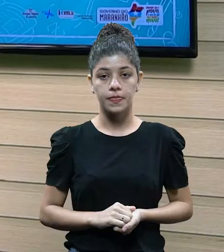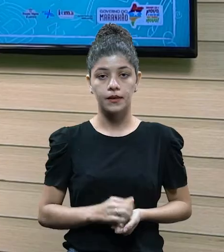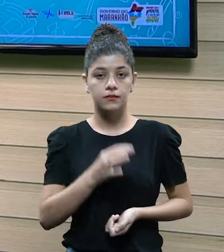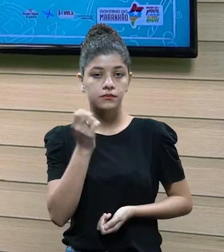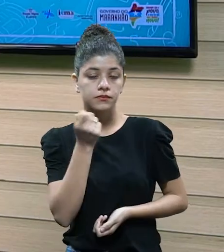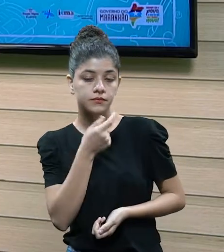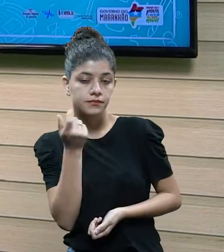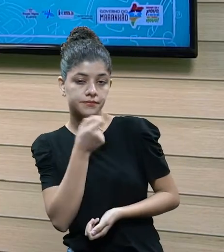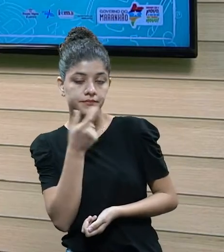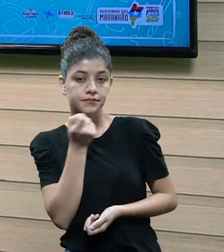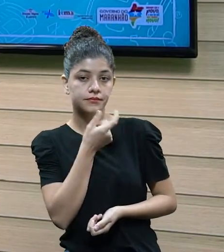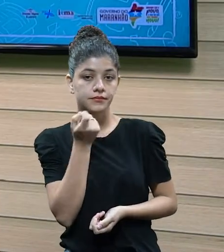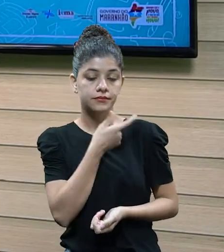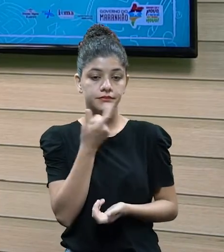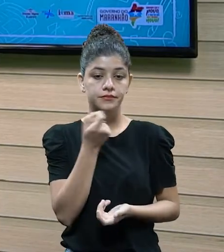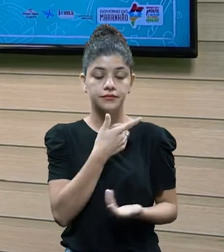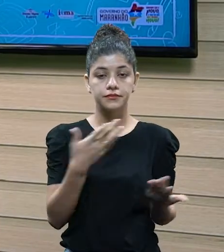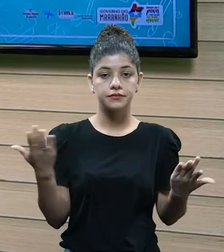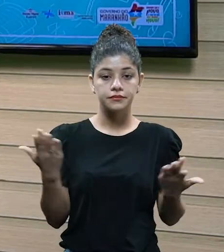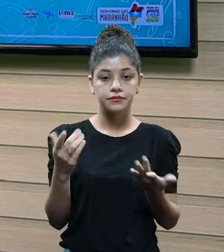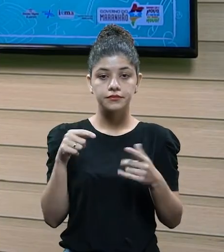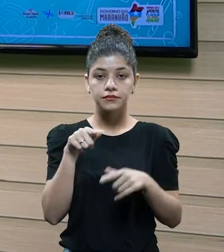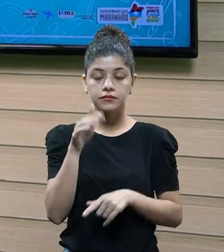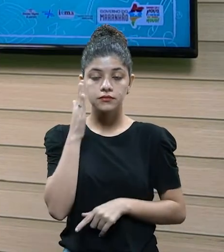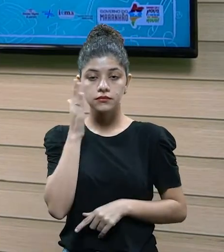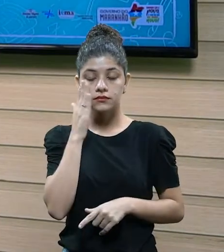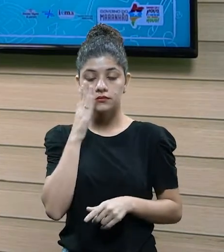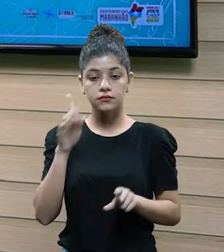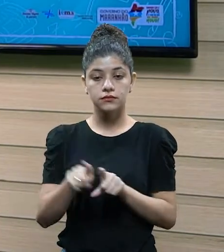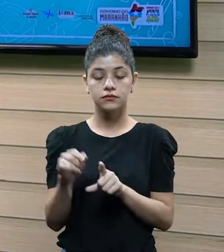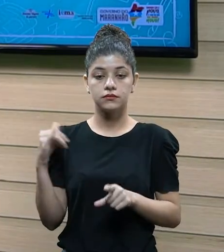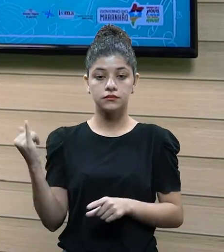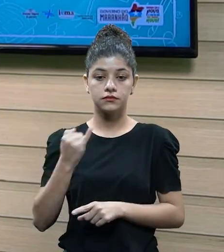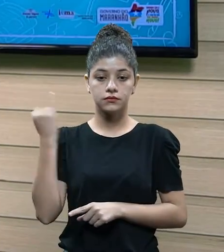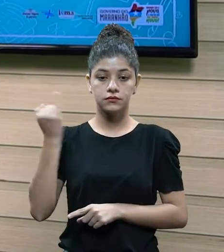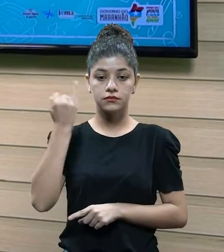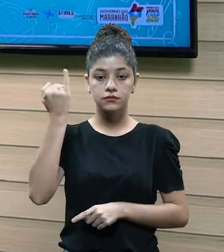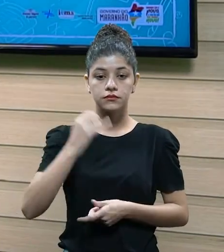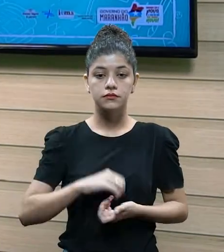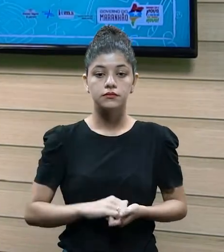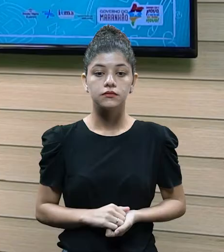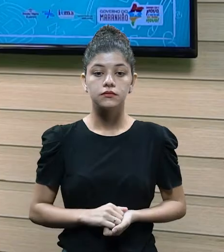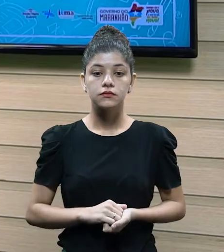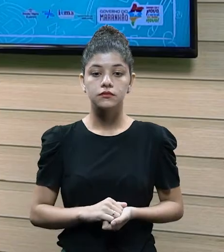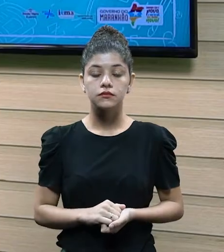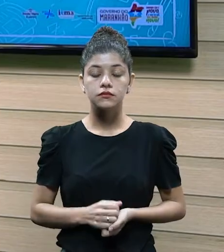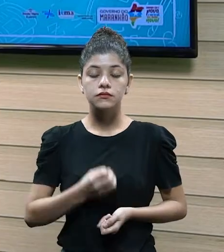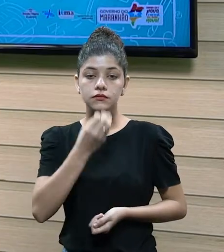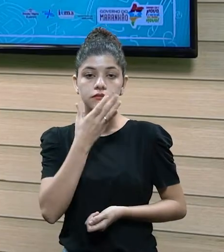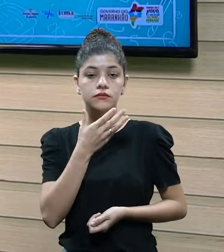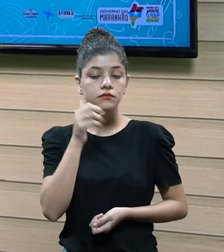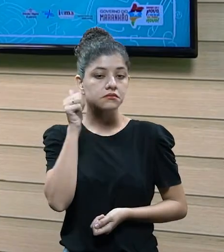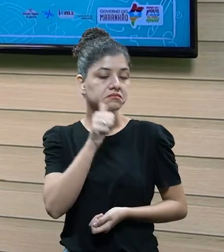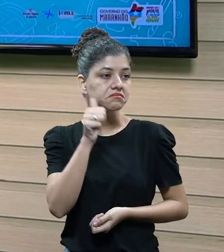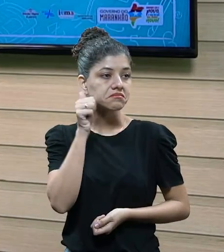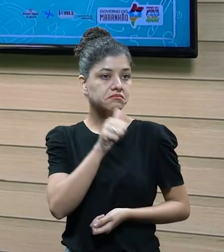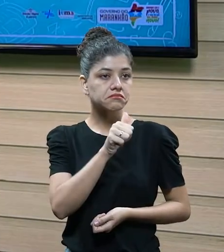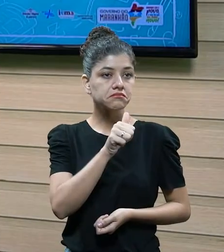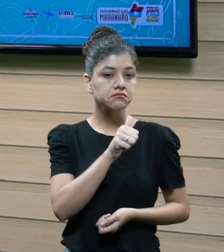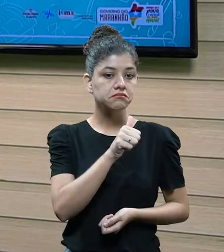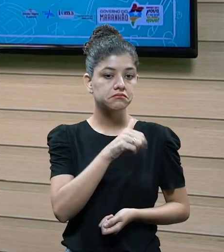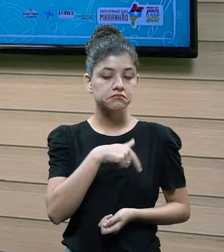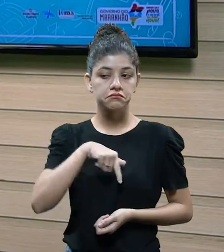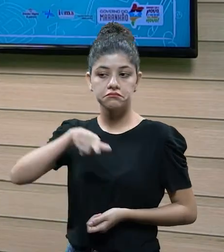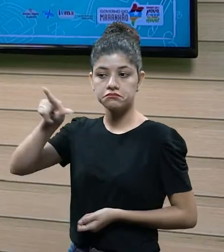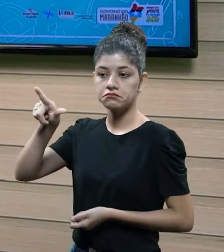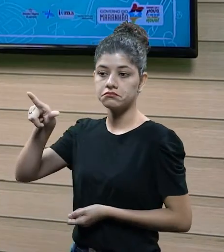piadinha aqui para a gente poder relaxar um pouco, para vocês entenderem a importância do feedback. Um belo dia a mulher saiu de casa e pediu o cartão